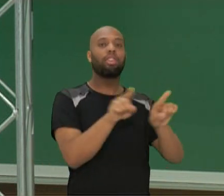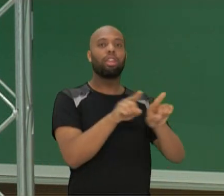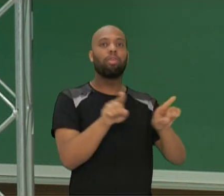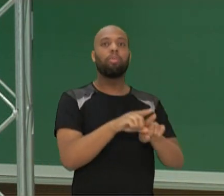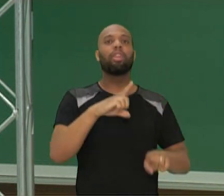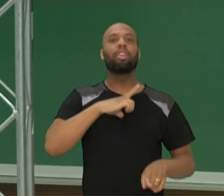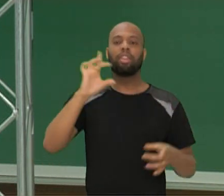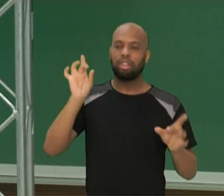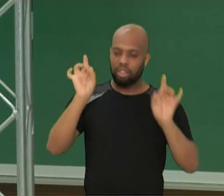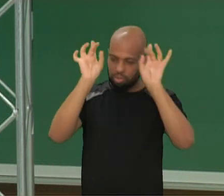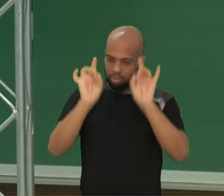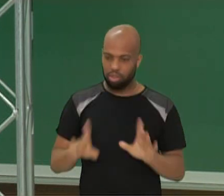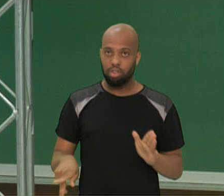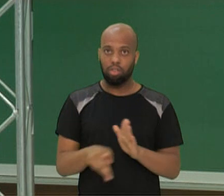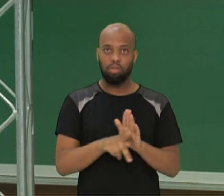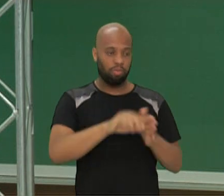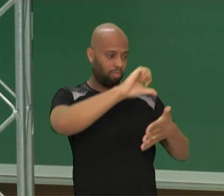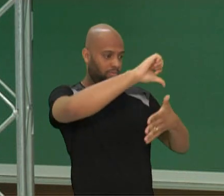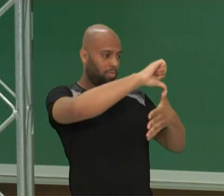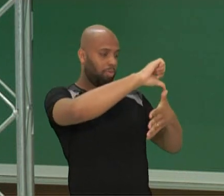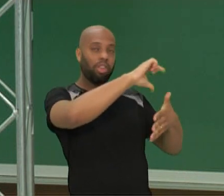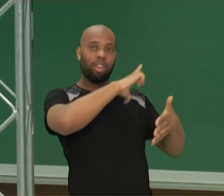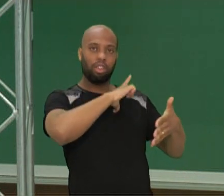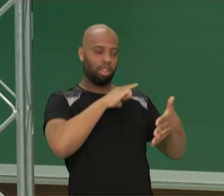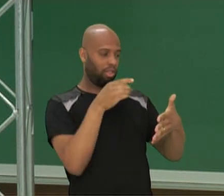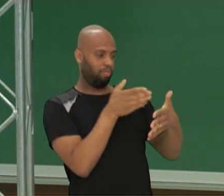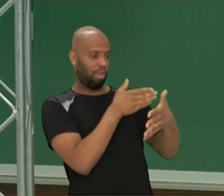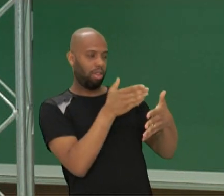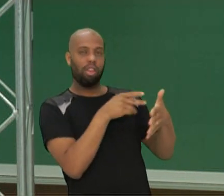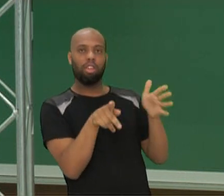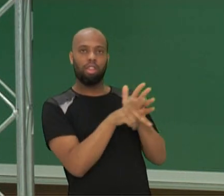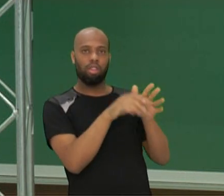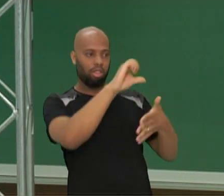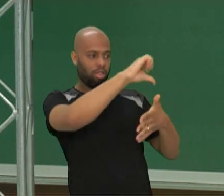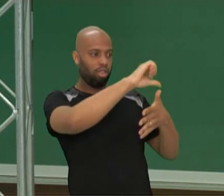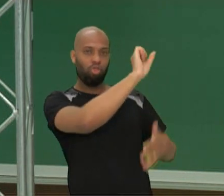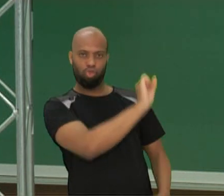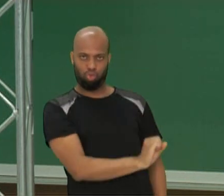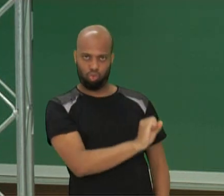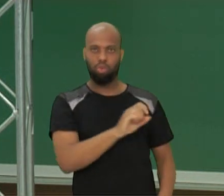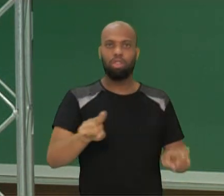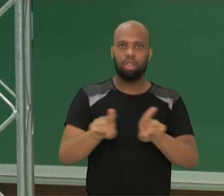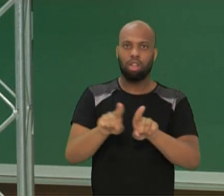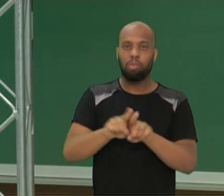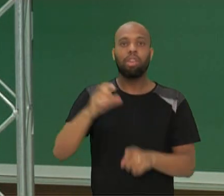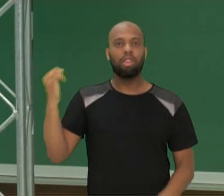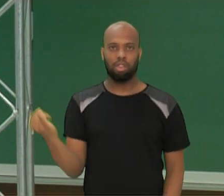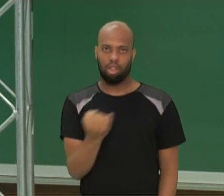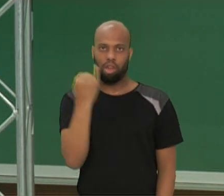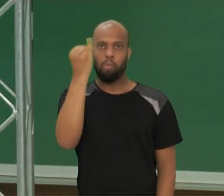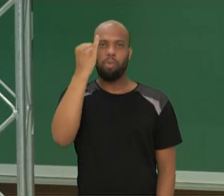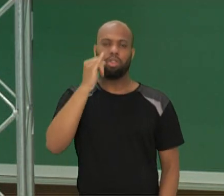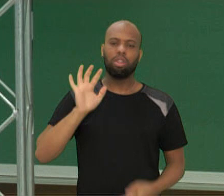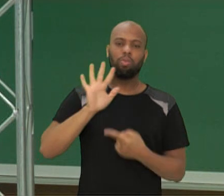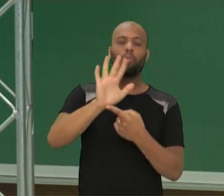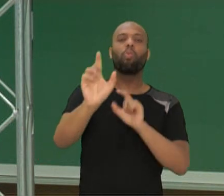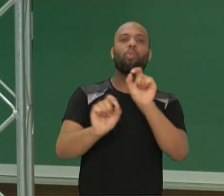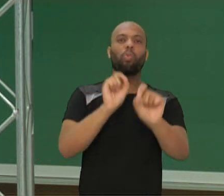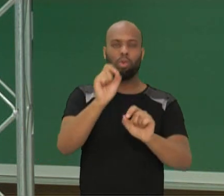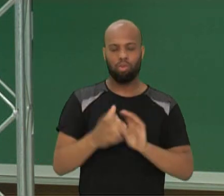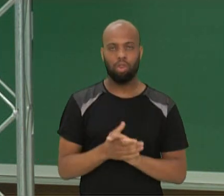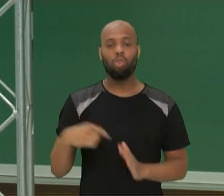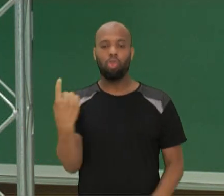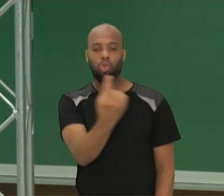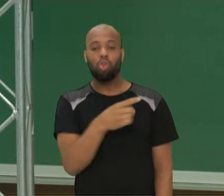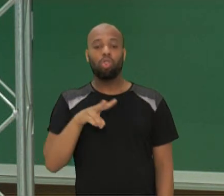especial na América do Sul, na costa oeste da América do Sul. E também é importante a gente destacar que